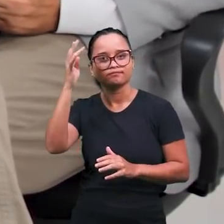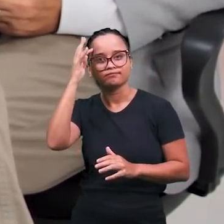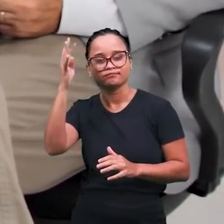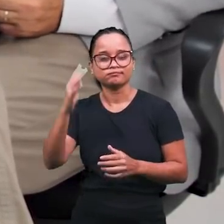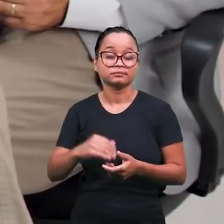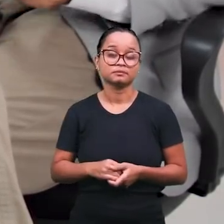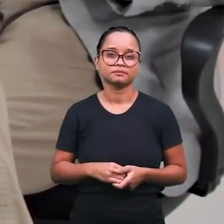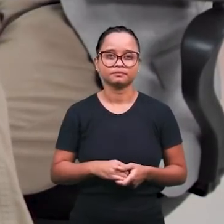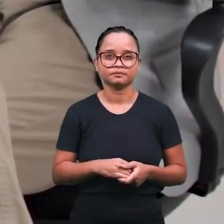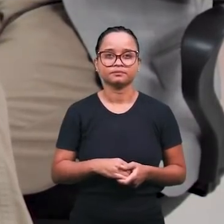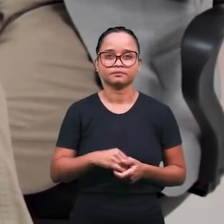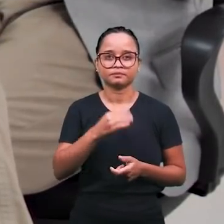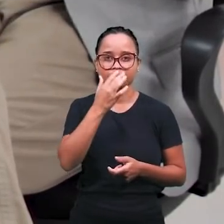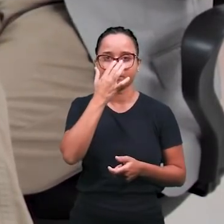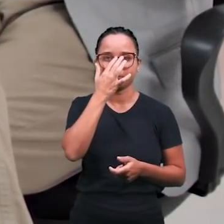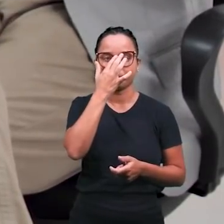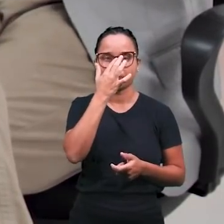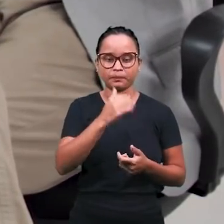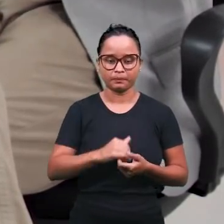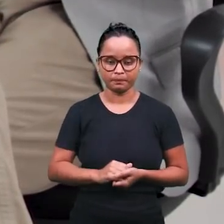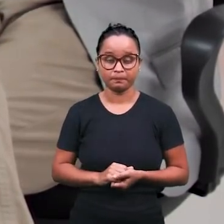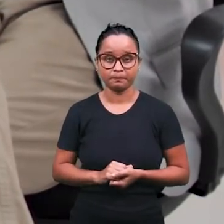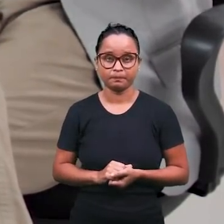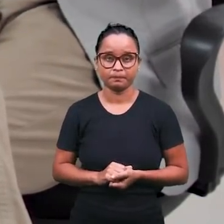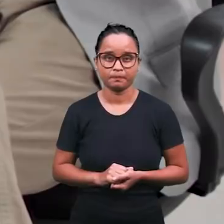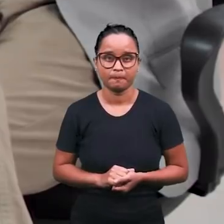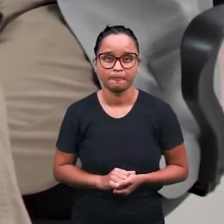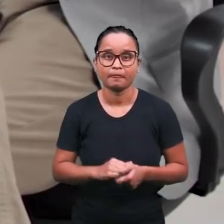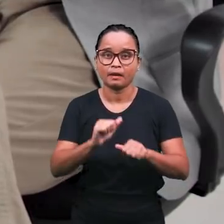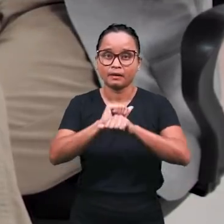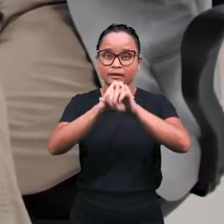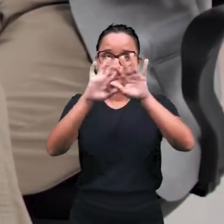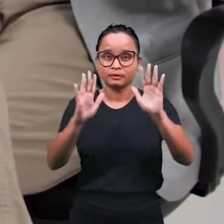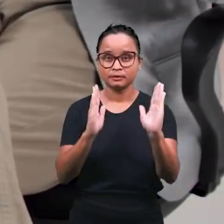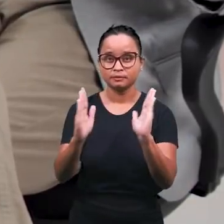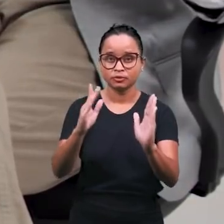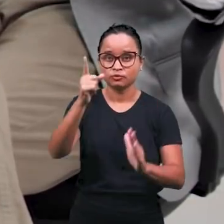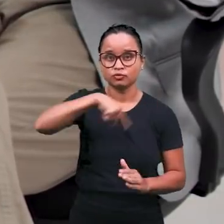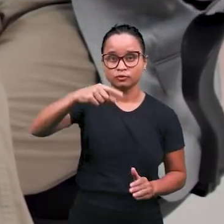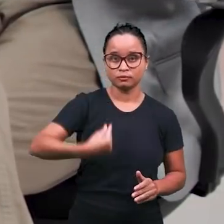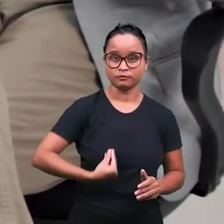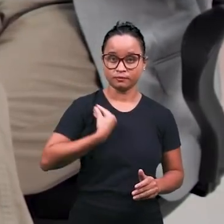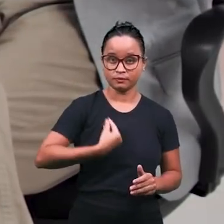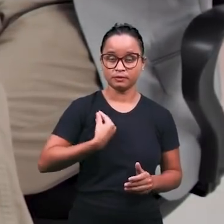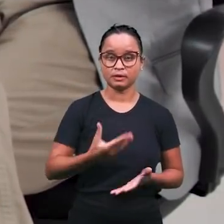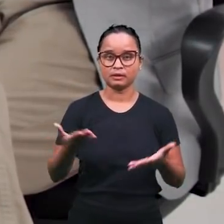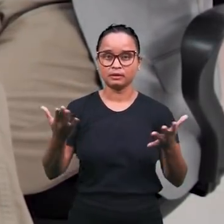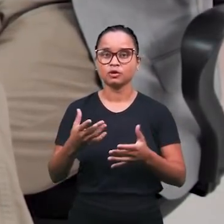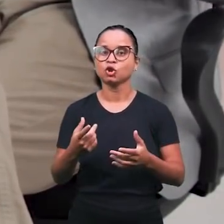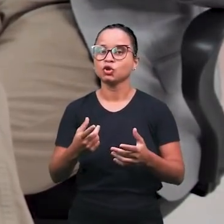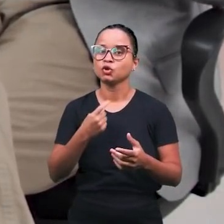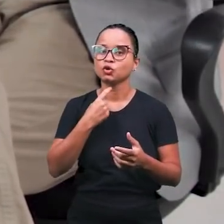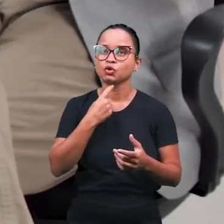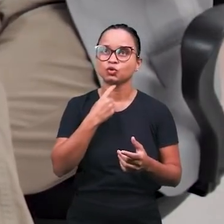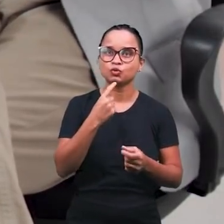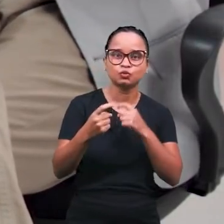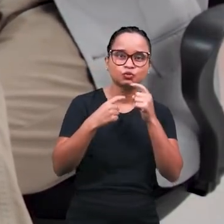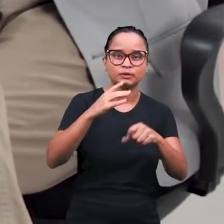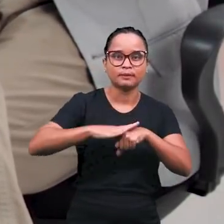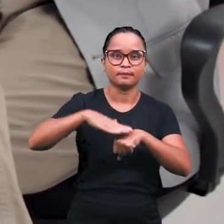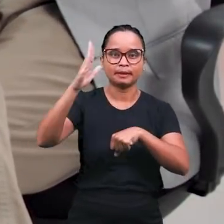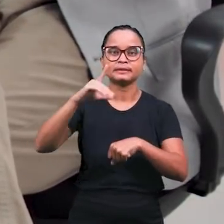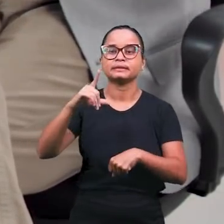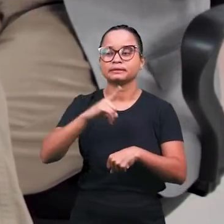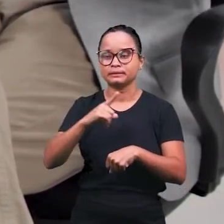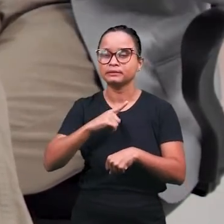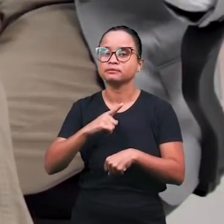mente. É óbvio que esse momento pelo qual nós estamos passando, ele tem muito mais dúvidas do que